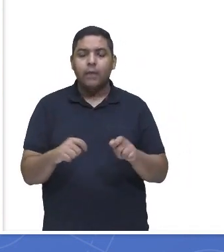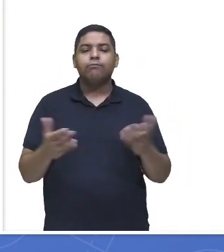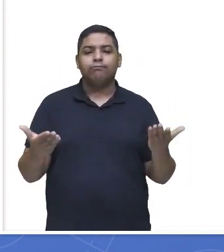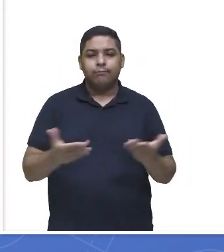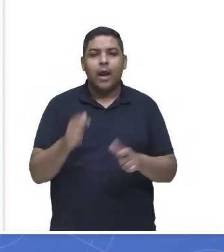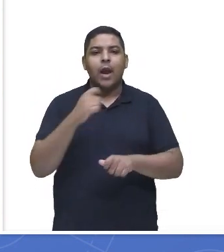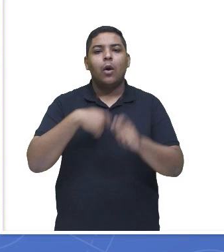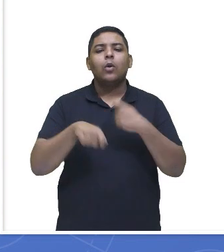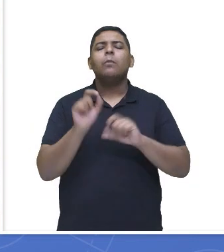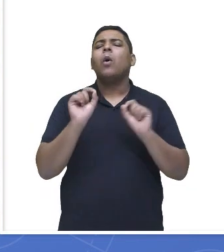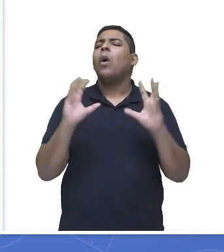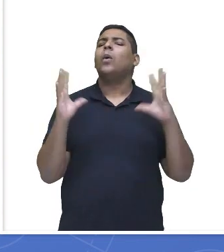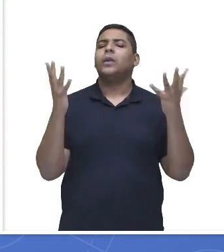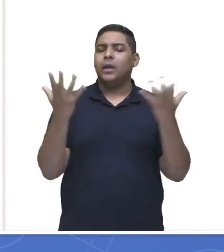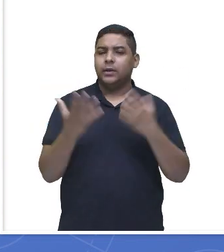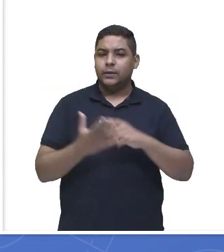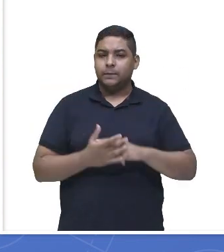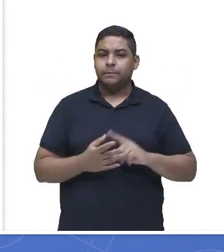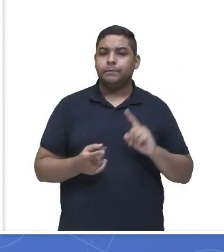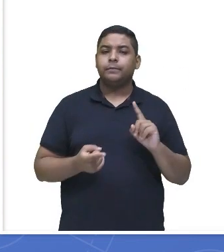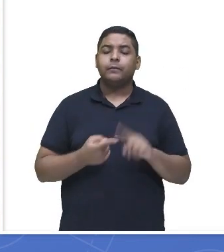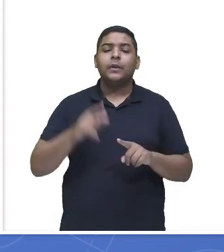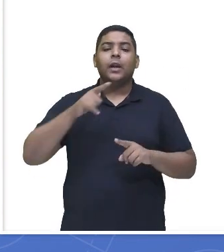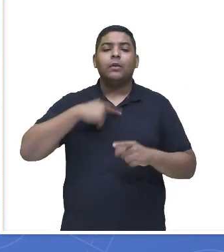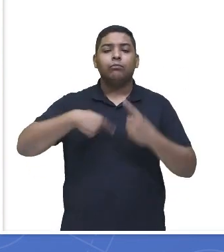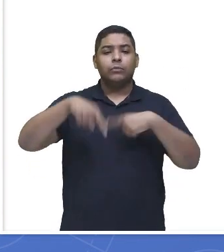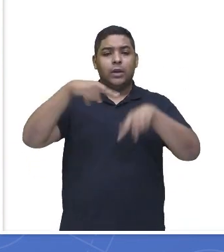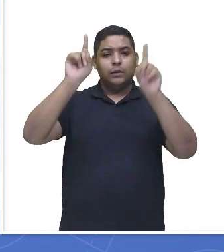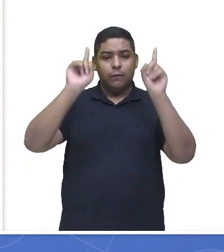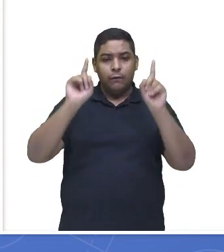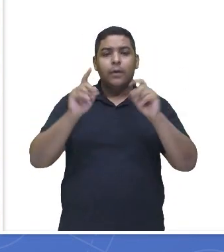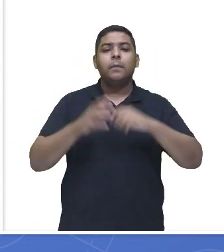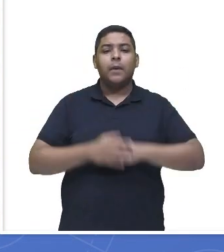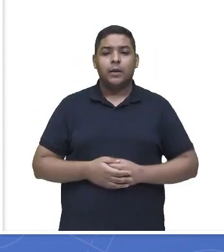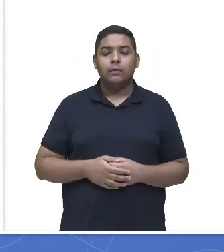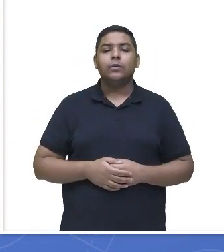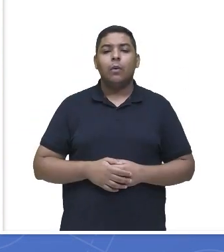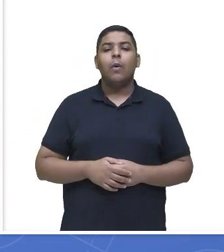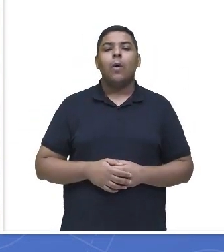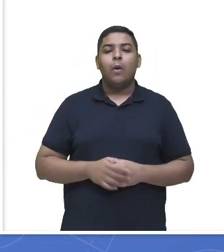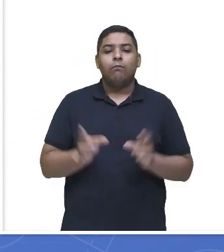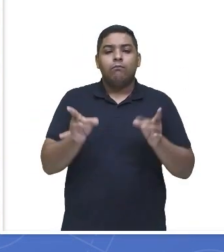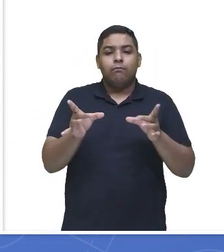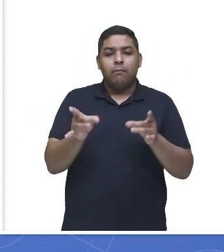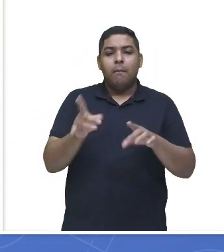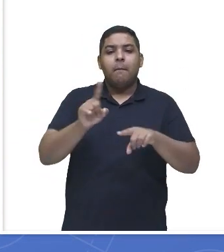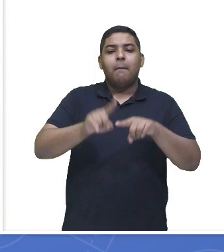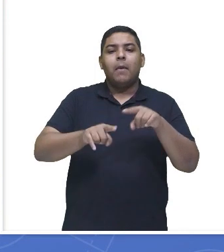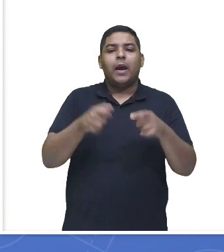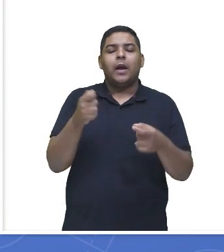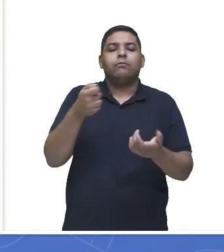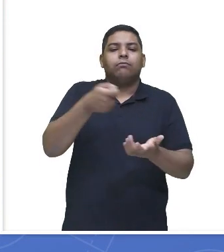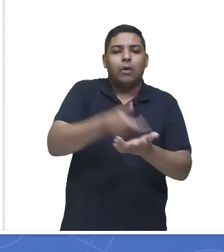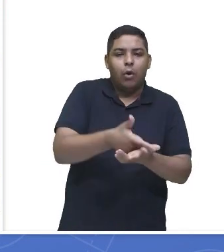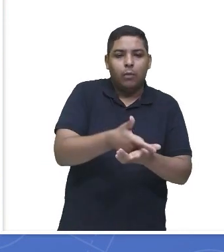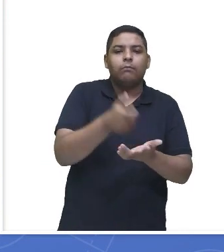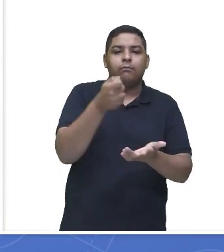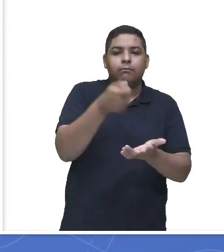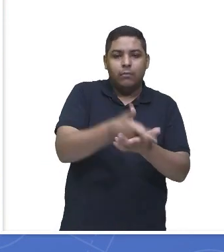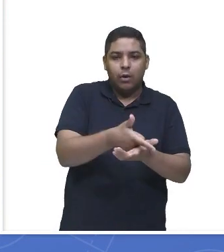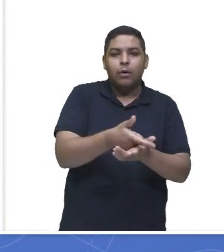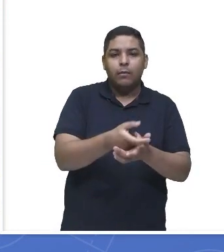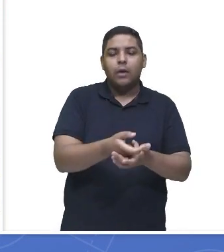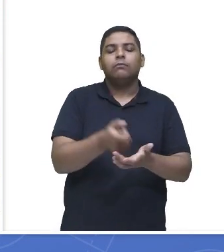na economia? Há um desenvolvimento do mercantilismo e uma ruptura com aquela